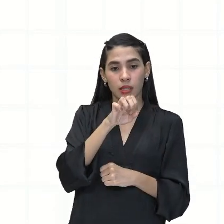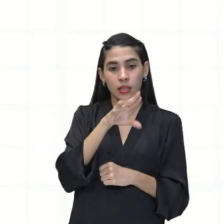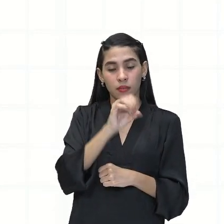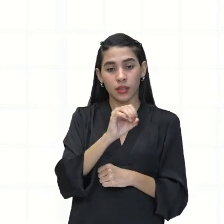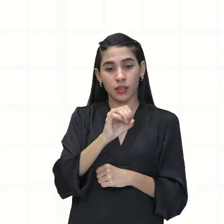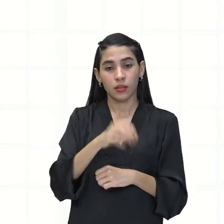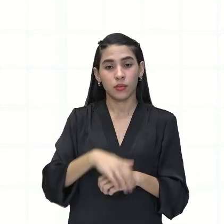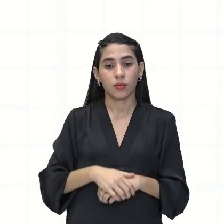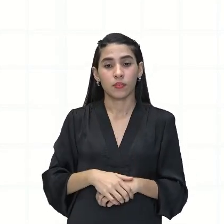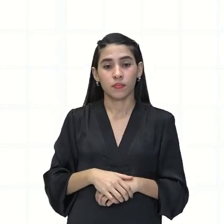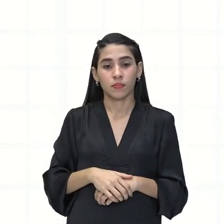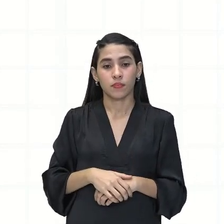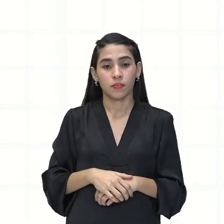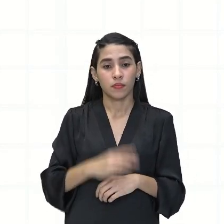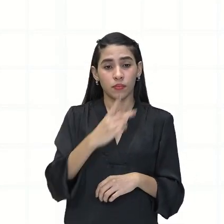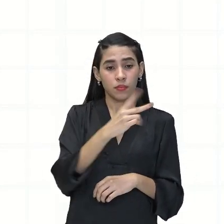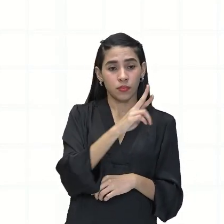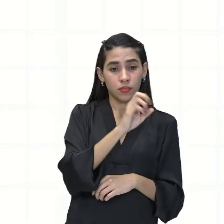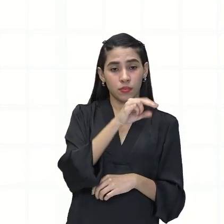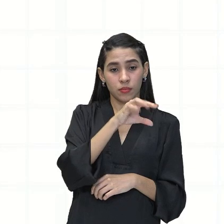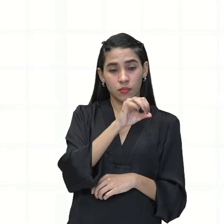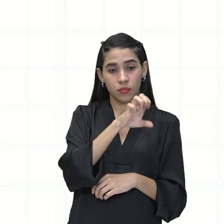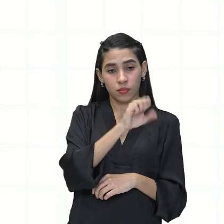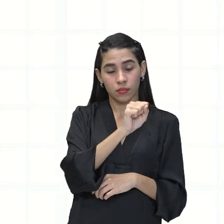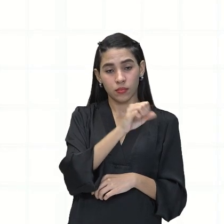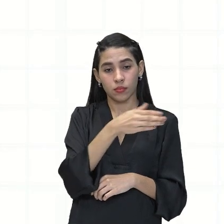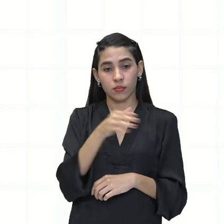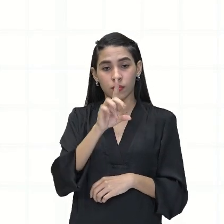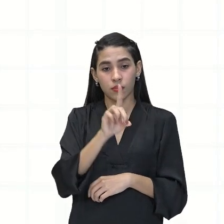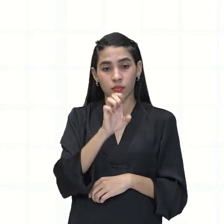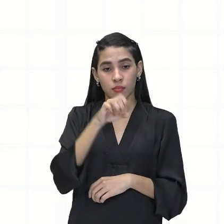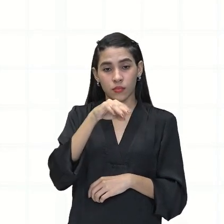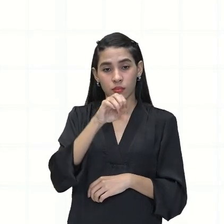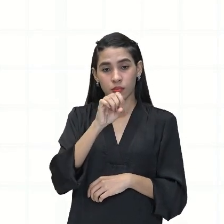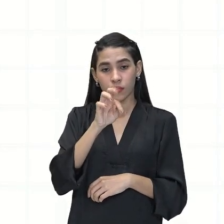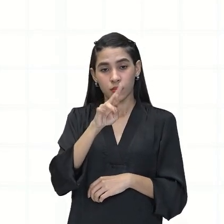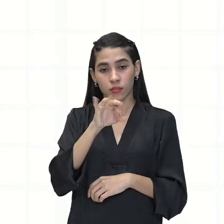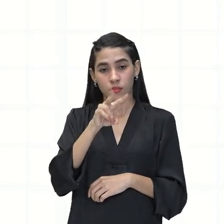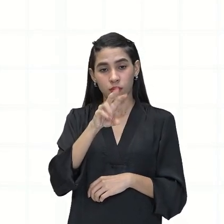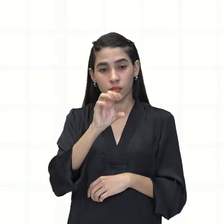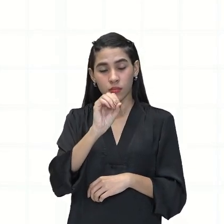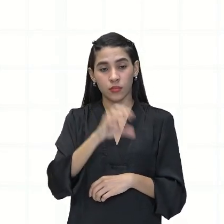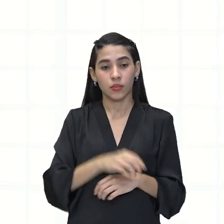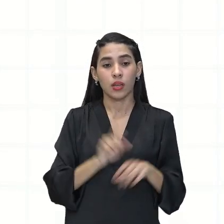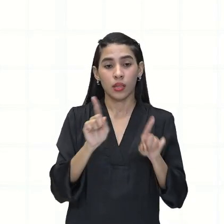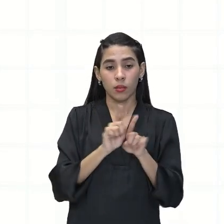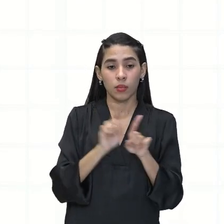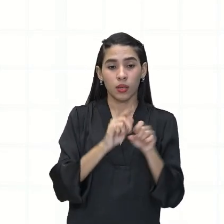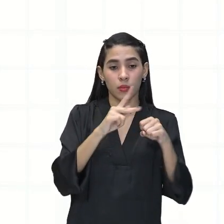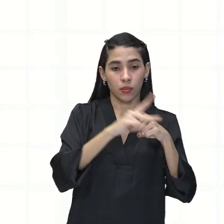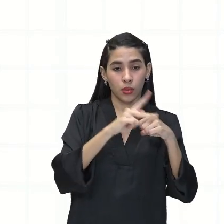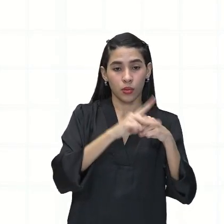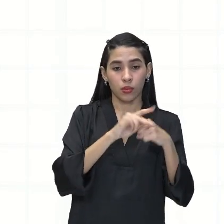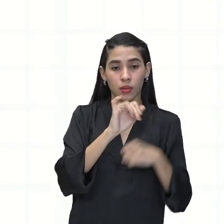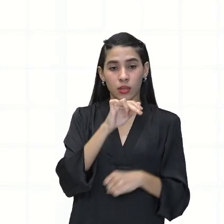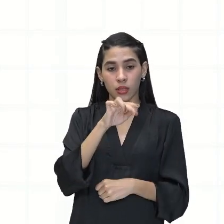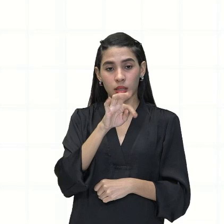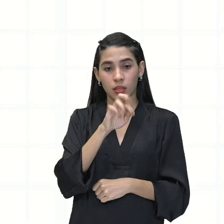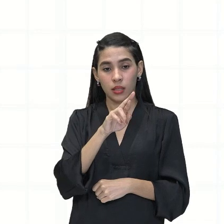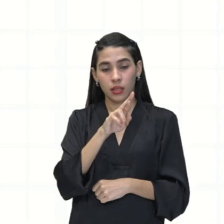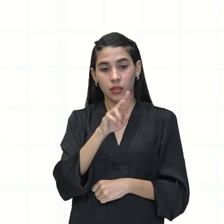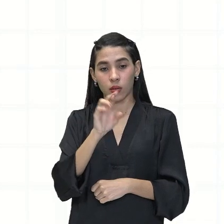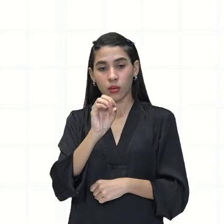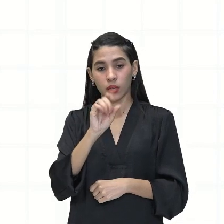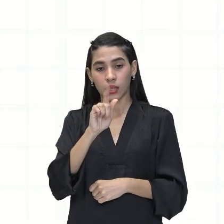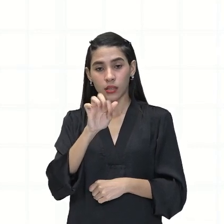ninguém. Pronomes demonstrativos, este, essa. Pronomes interrogativos, quem, tá? São exemplos,